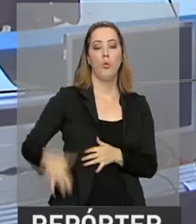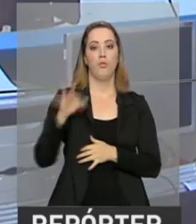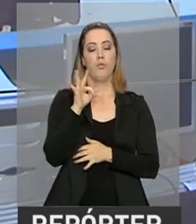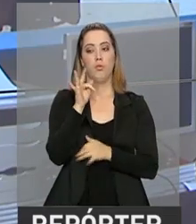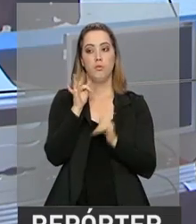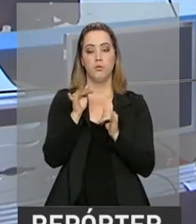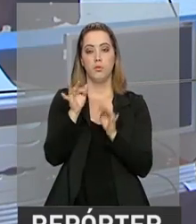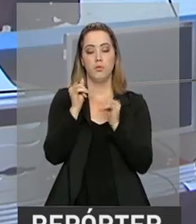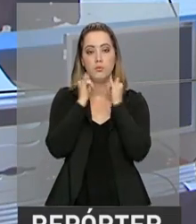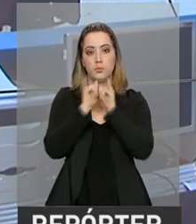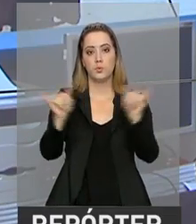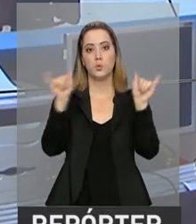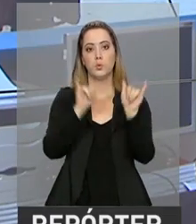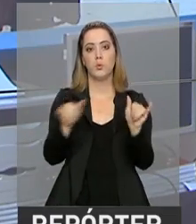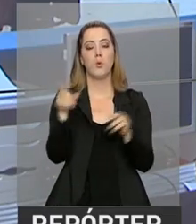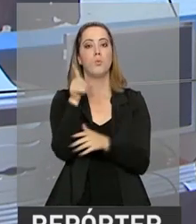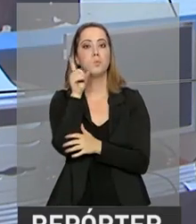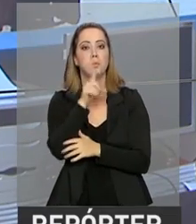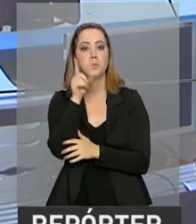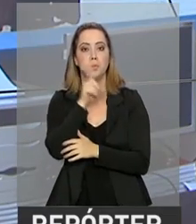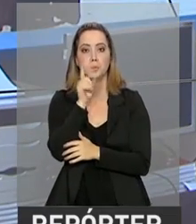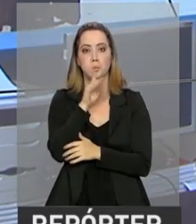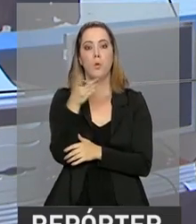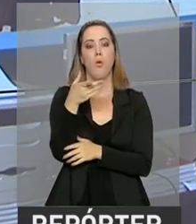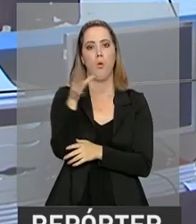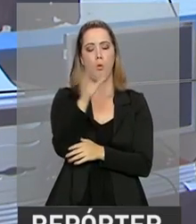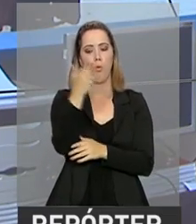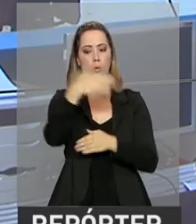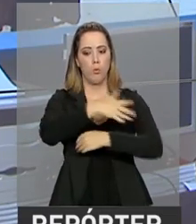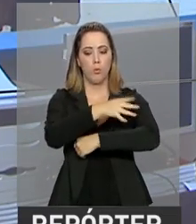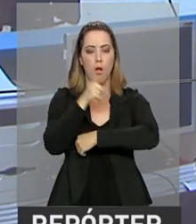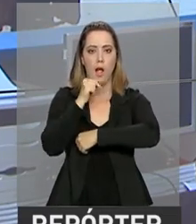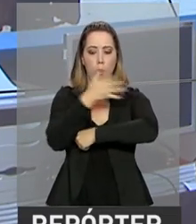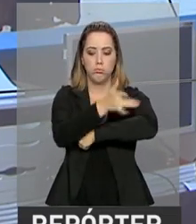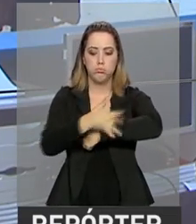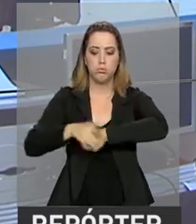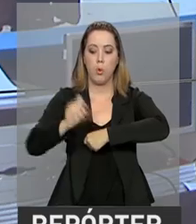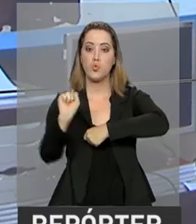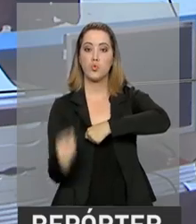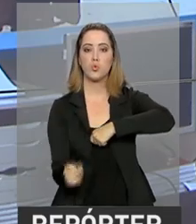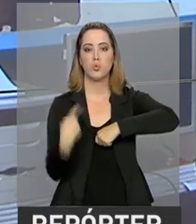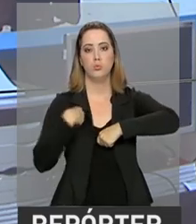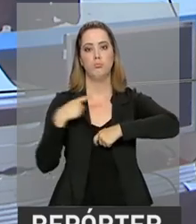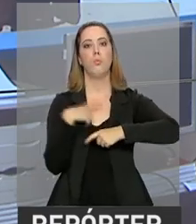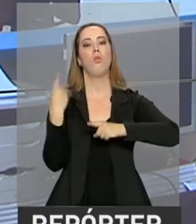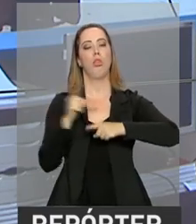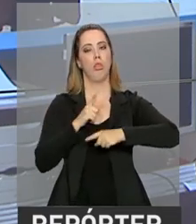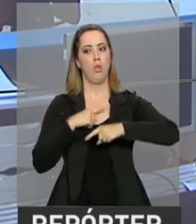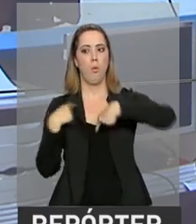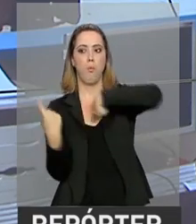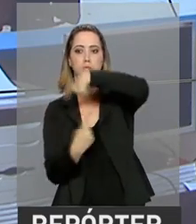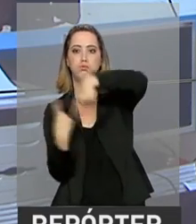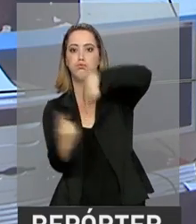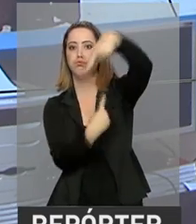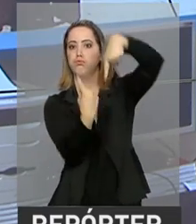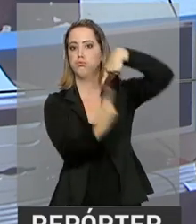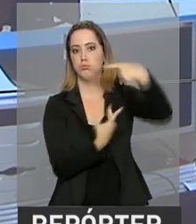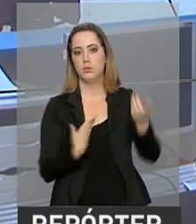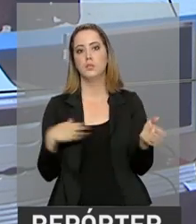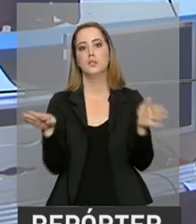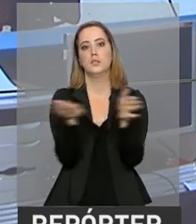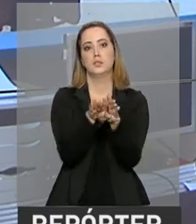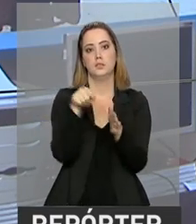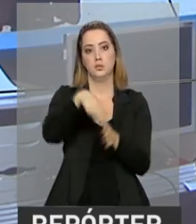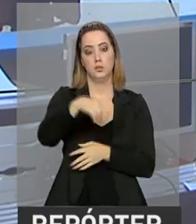turistas que estão na Flórida a costa Sul dos Estados Unidos está se preparando para enfrentar um furacão que deve chegar à região nesta